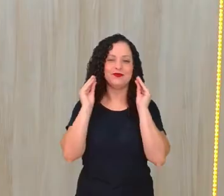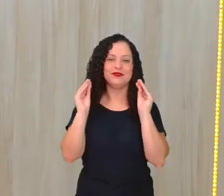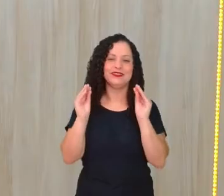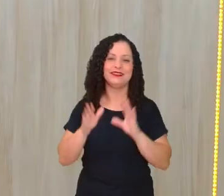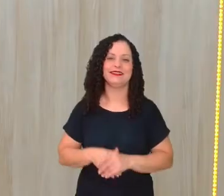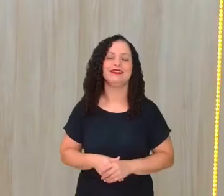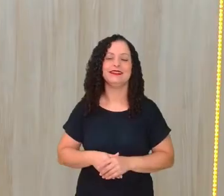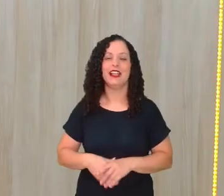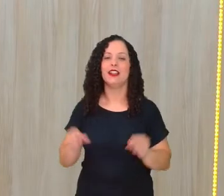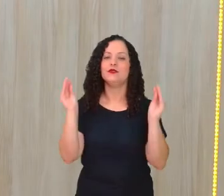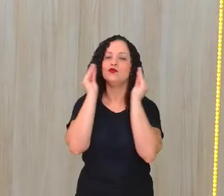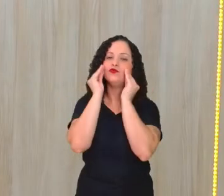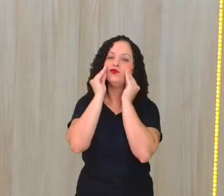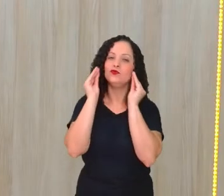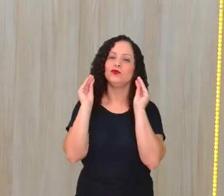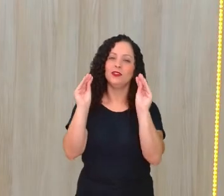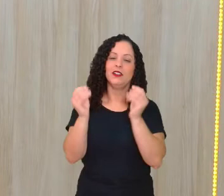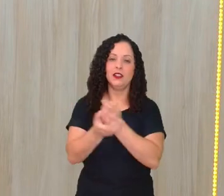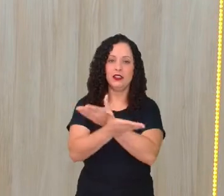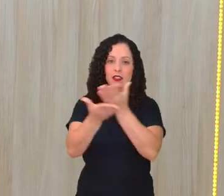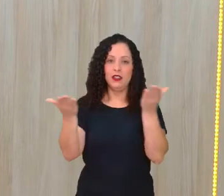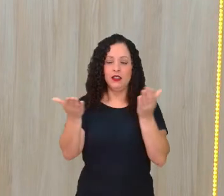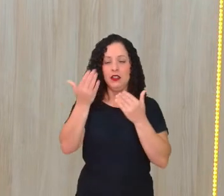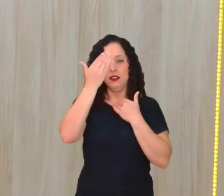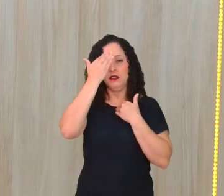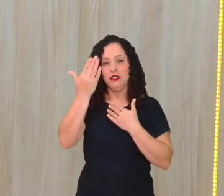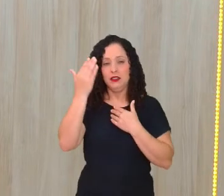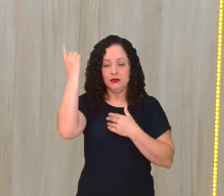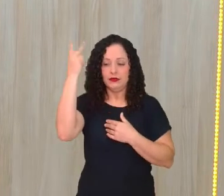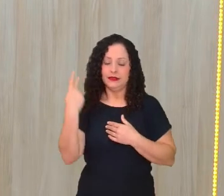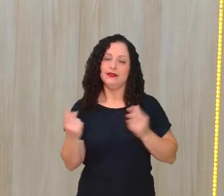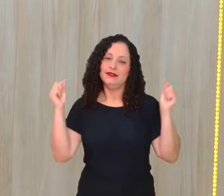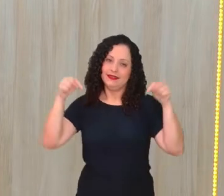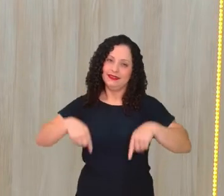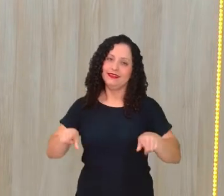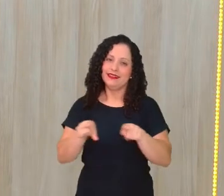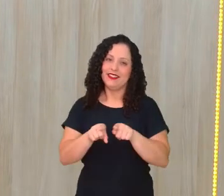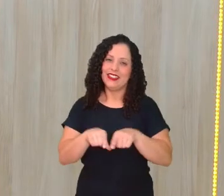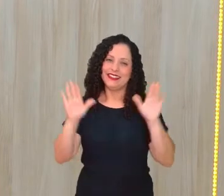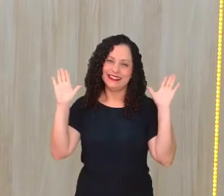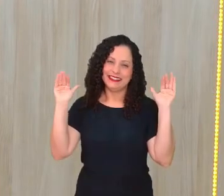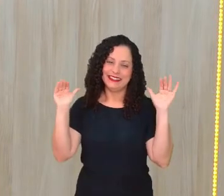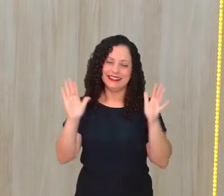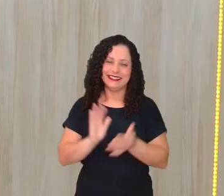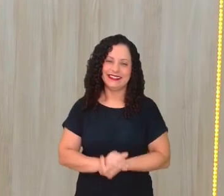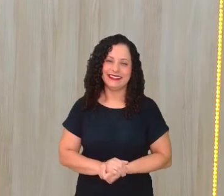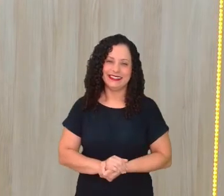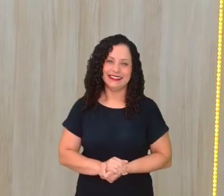Gente, um cheiro para vocês aí de casa. Obrigada, produção. Kézia, Camille. Até a próxima.